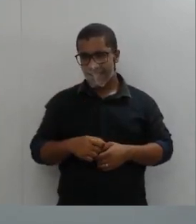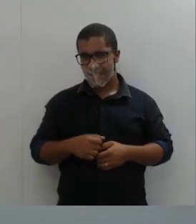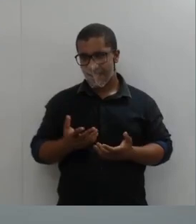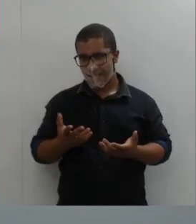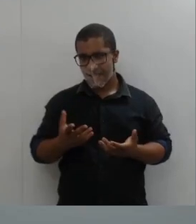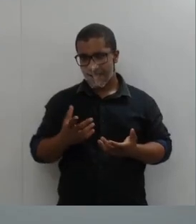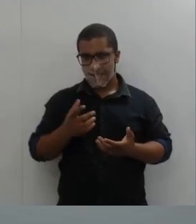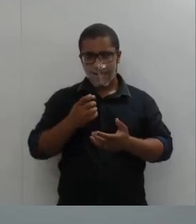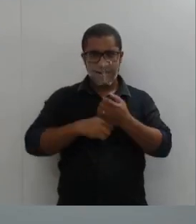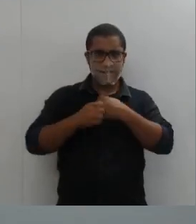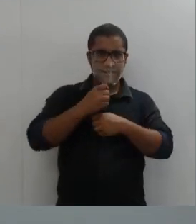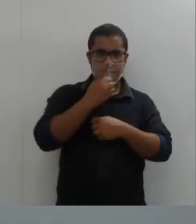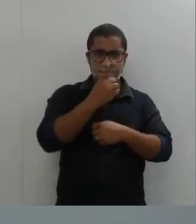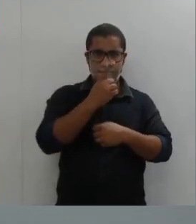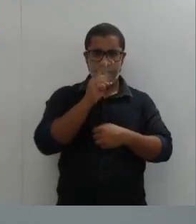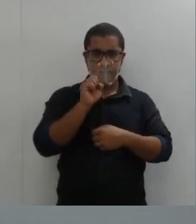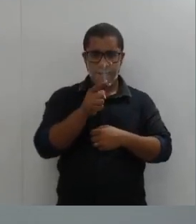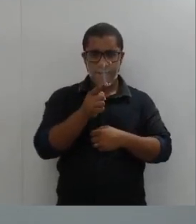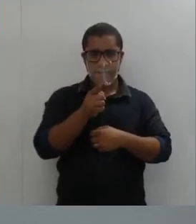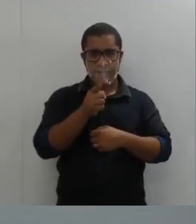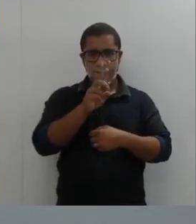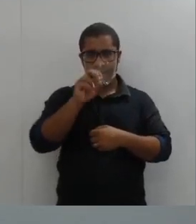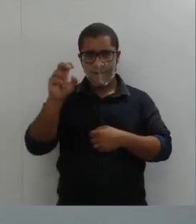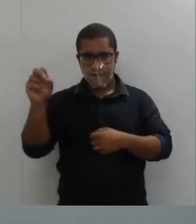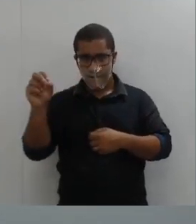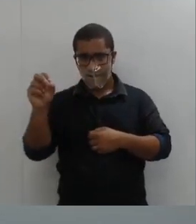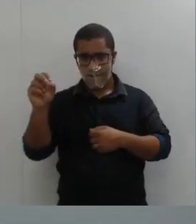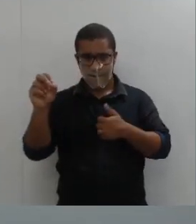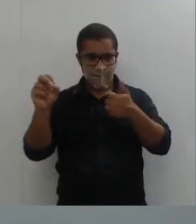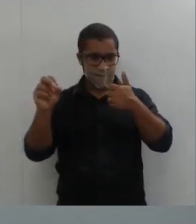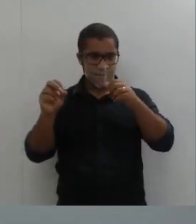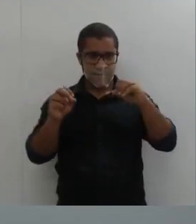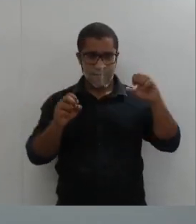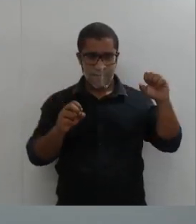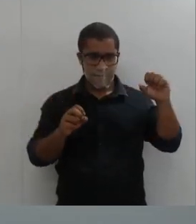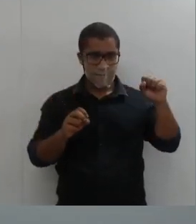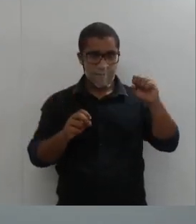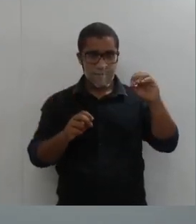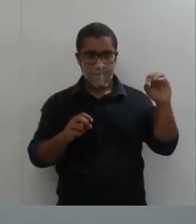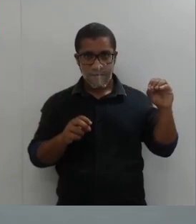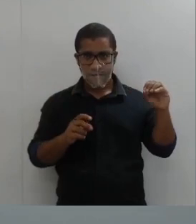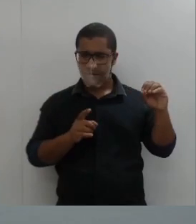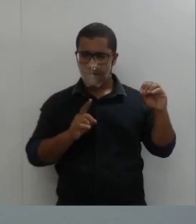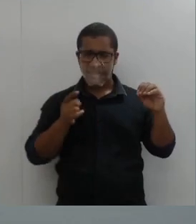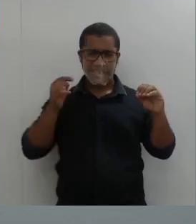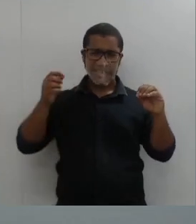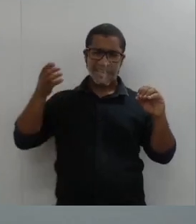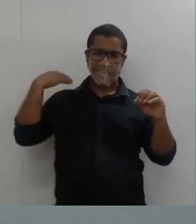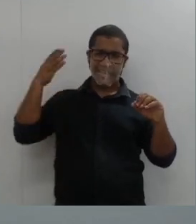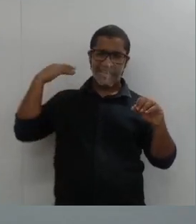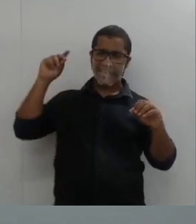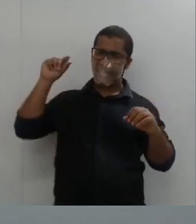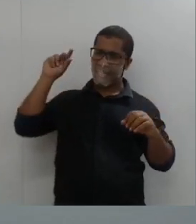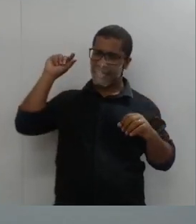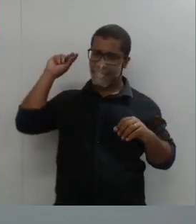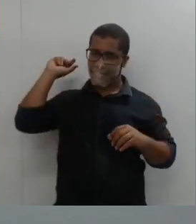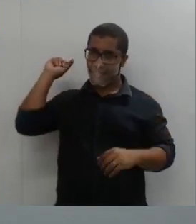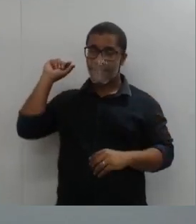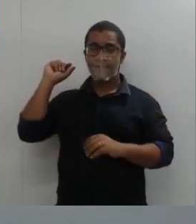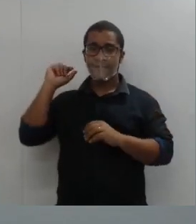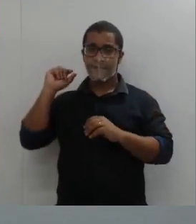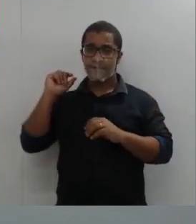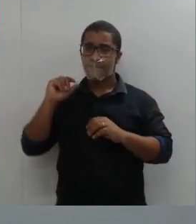em 1500, em 1800? Não! Foi na pré-história e aí já